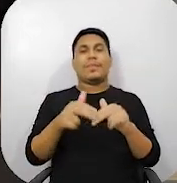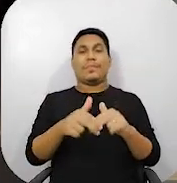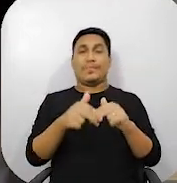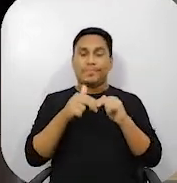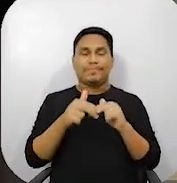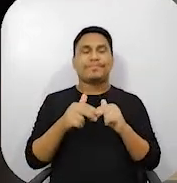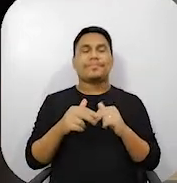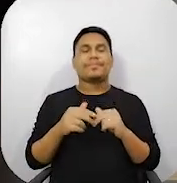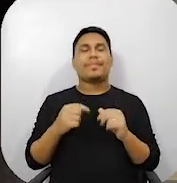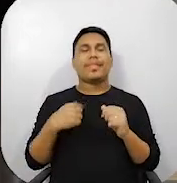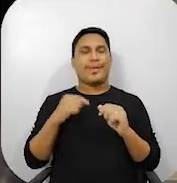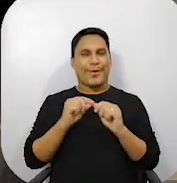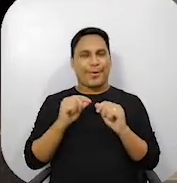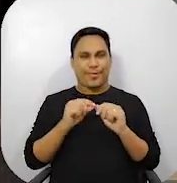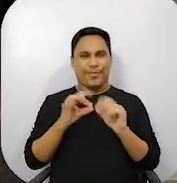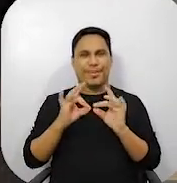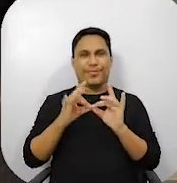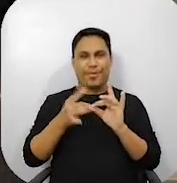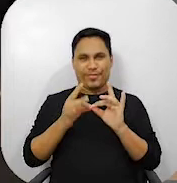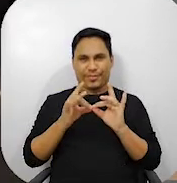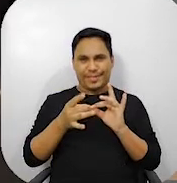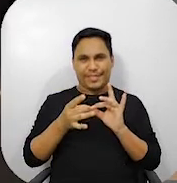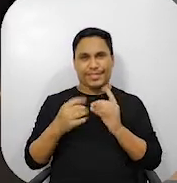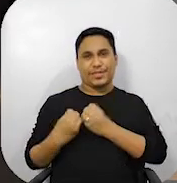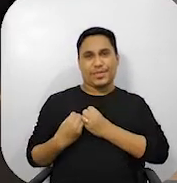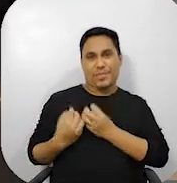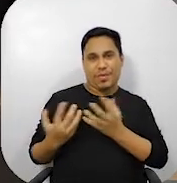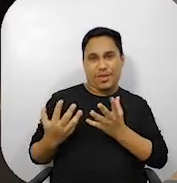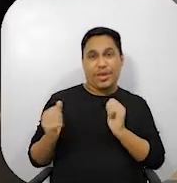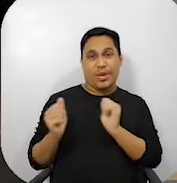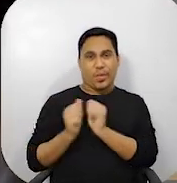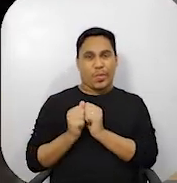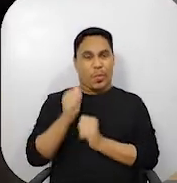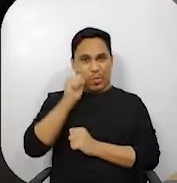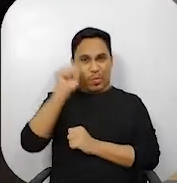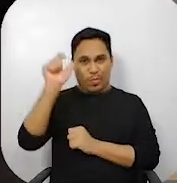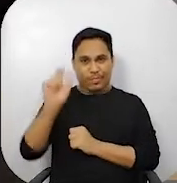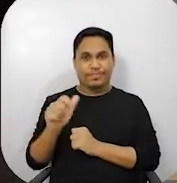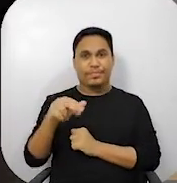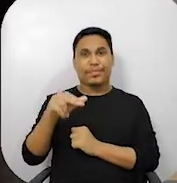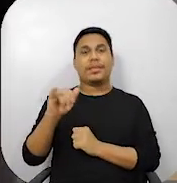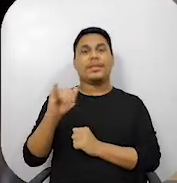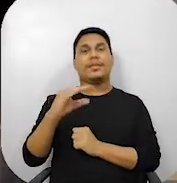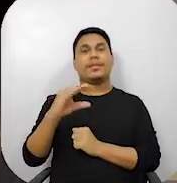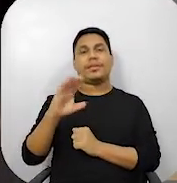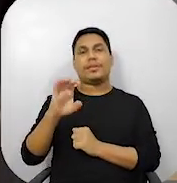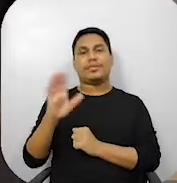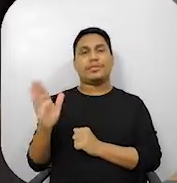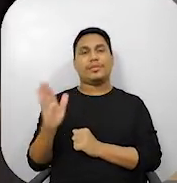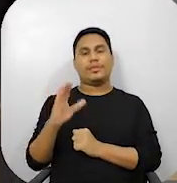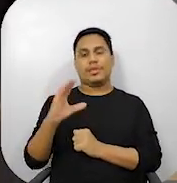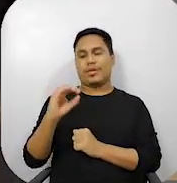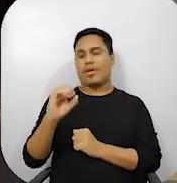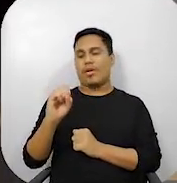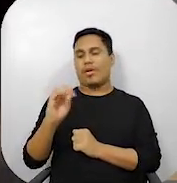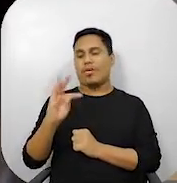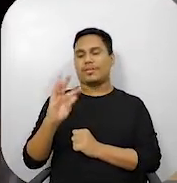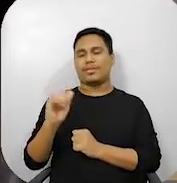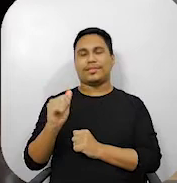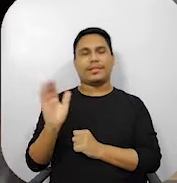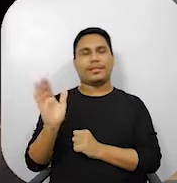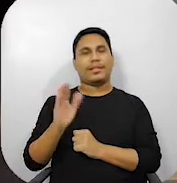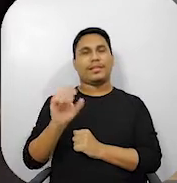oficina de poesia com a Nilze Costa e Silva e foi assim o meu